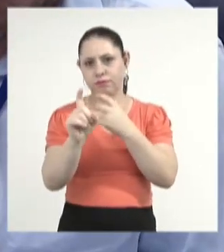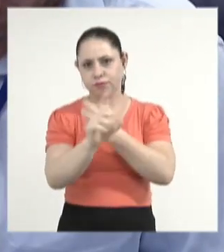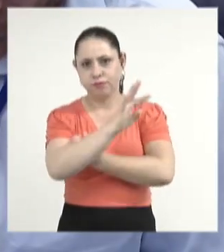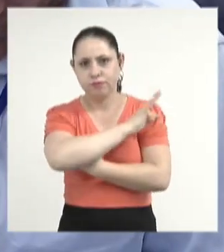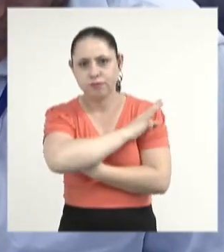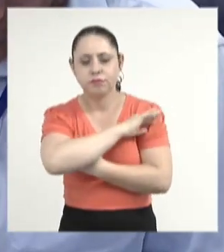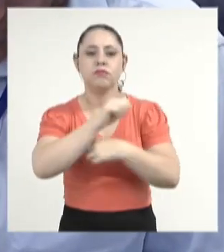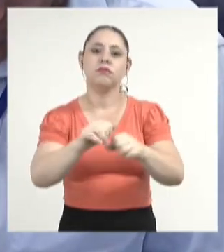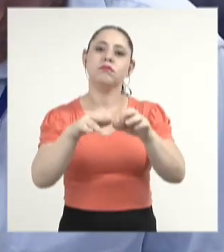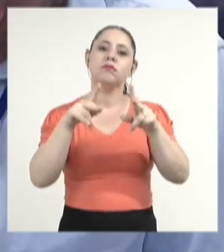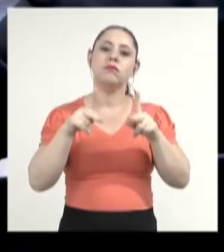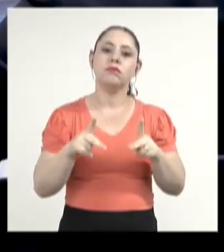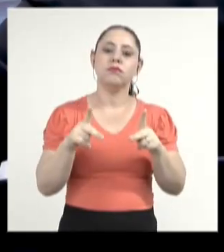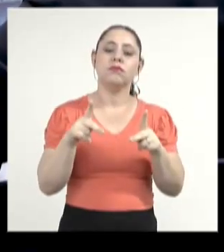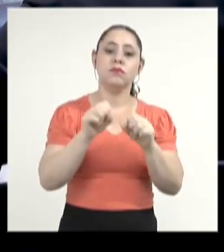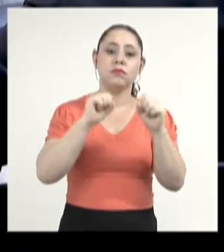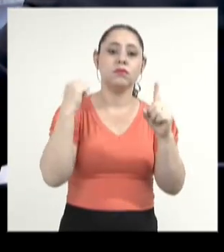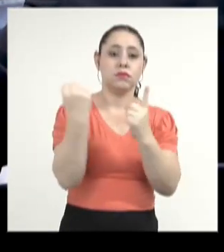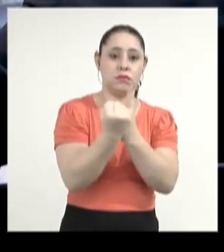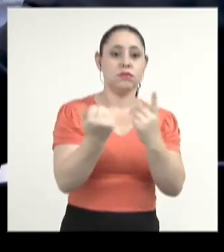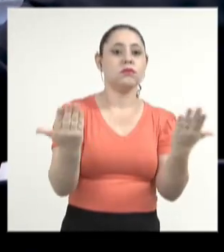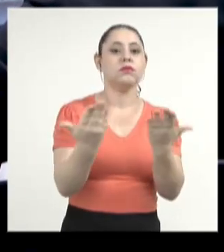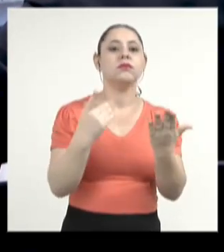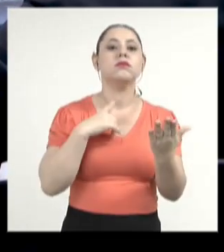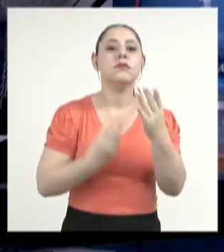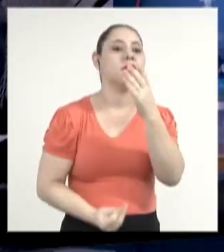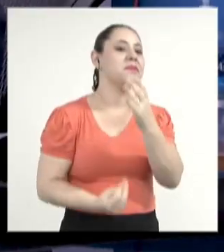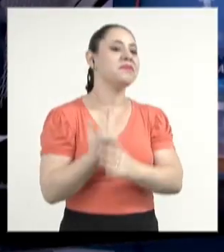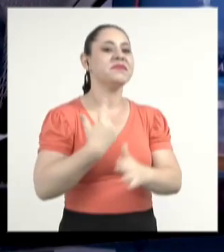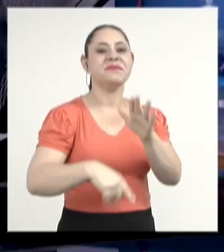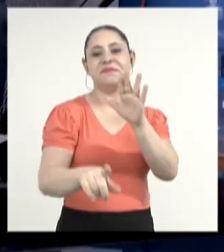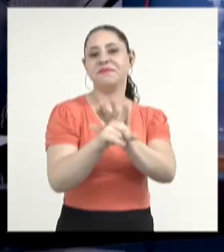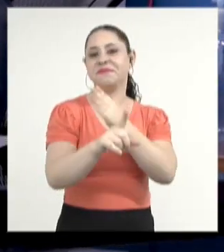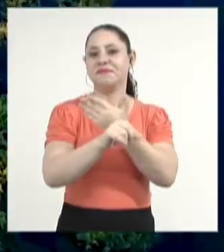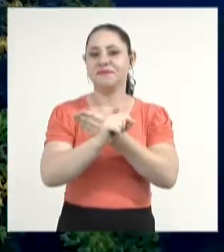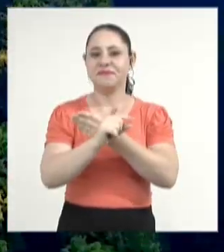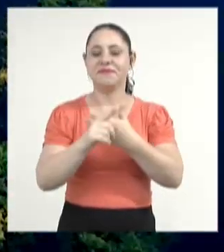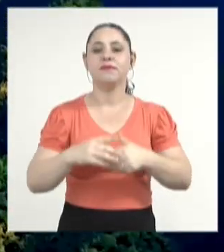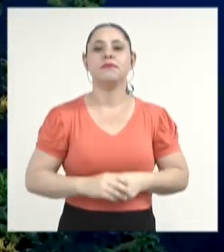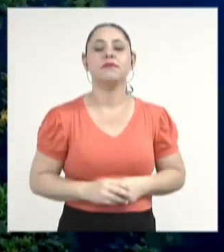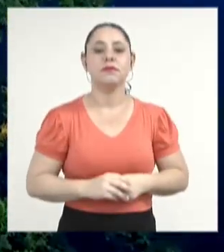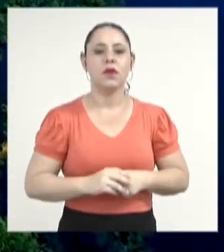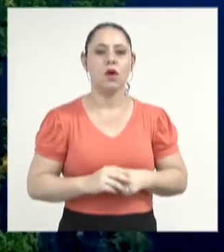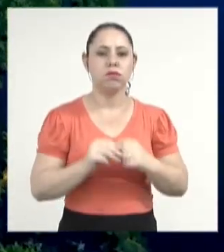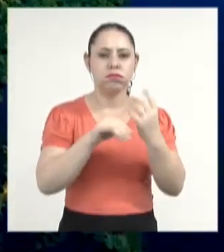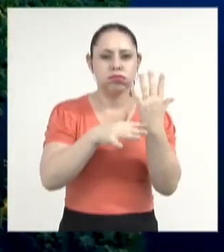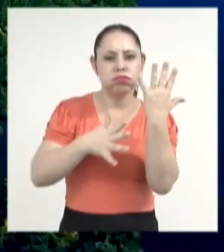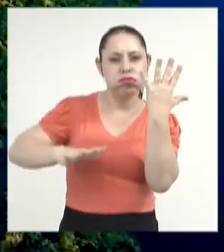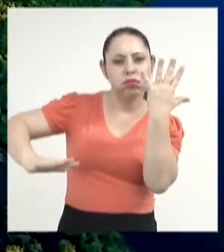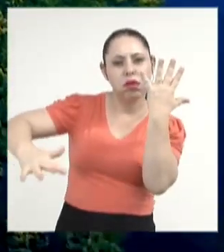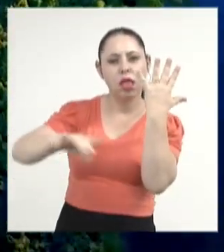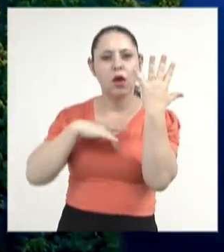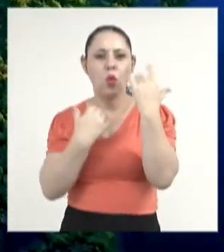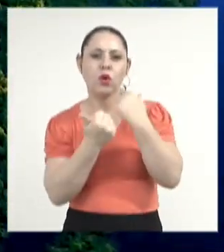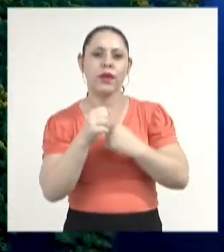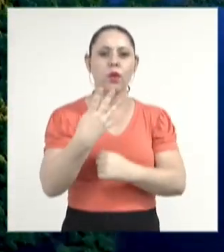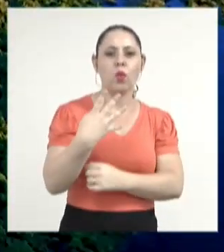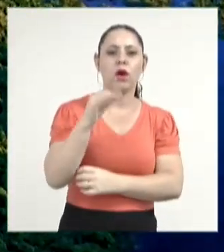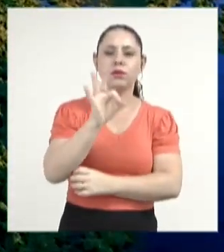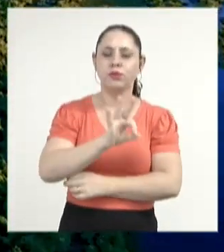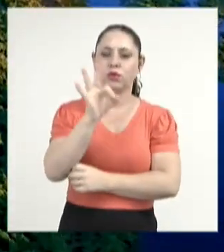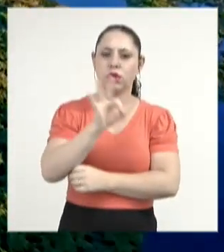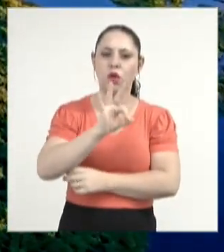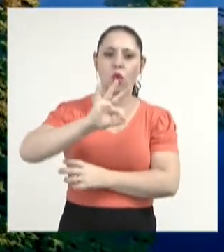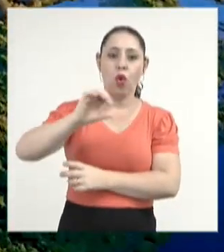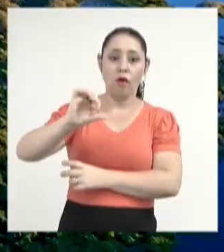audiência pública com sociedade, que agora resultaram na aprovação da Lei do Pantanal. O bioma tem 84 dos seus 9